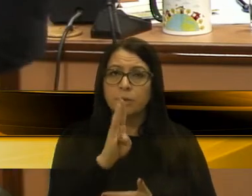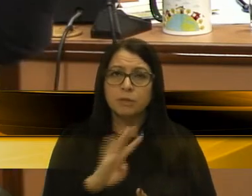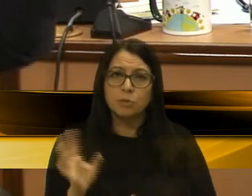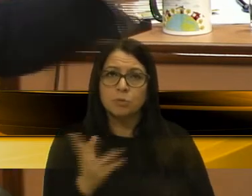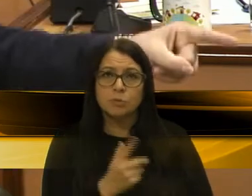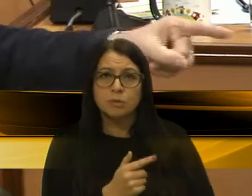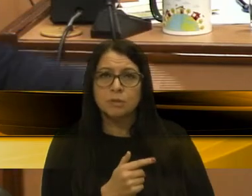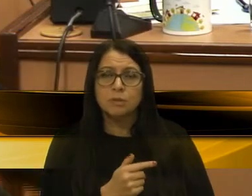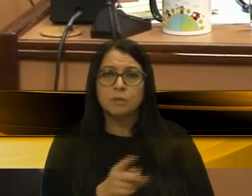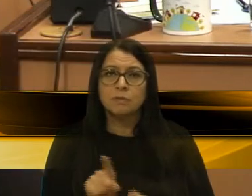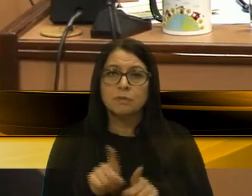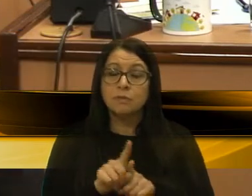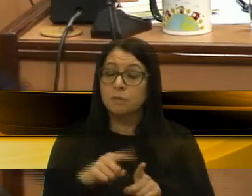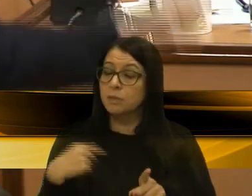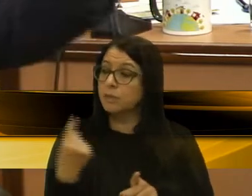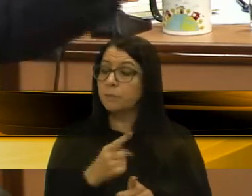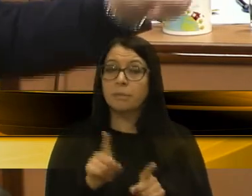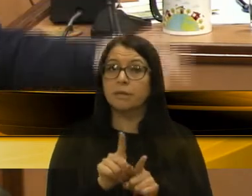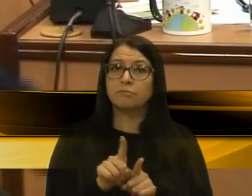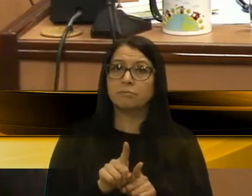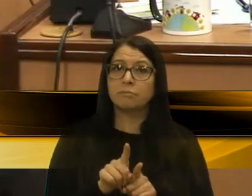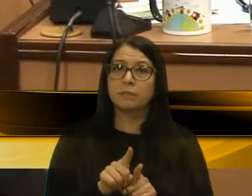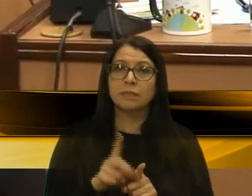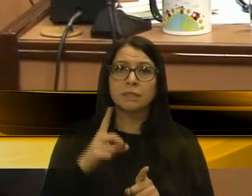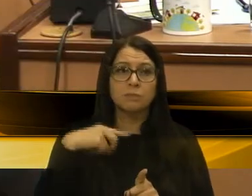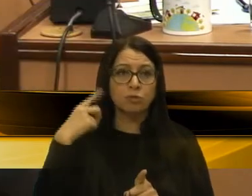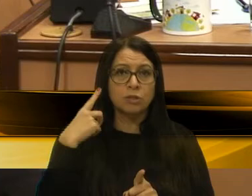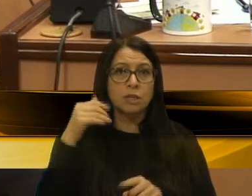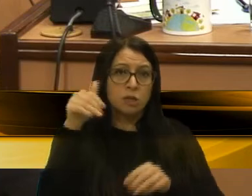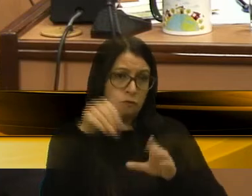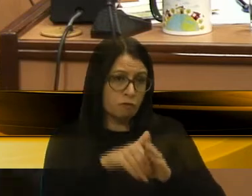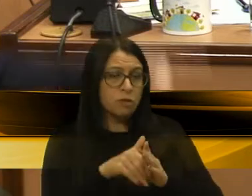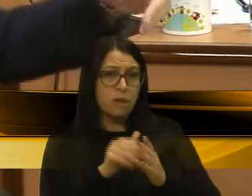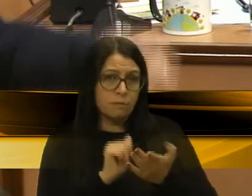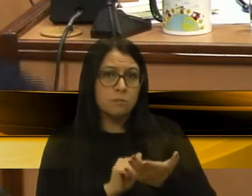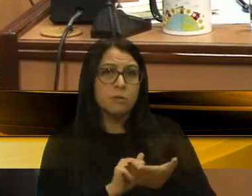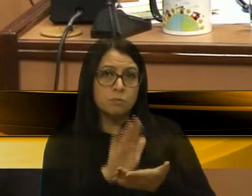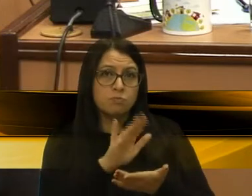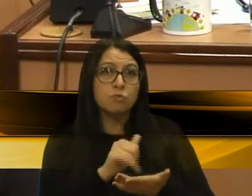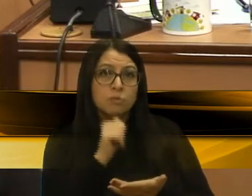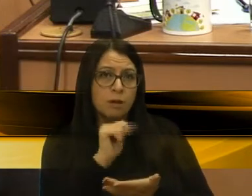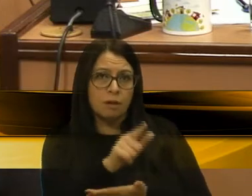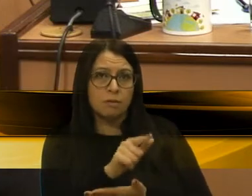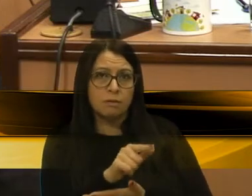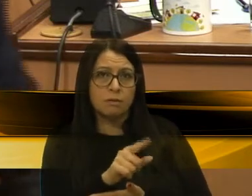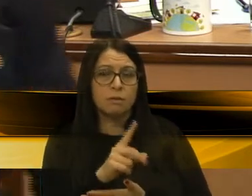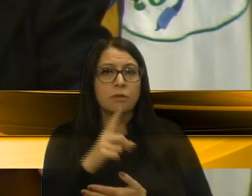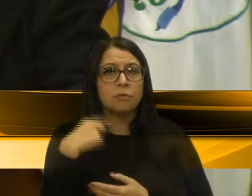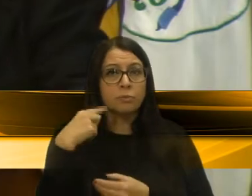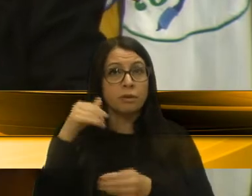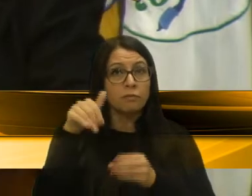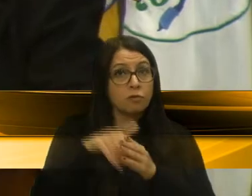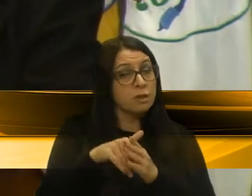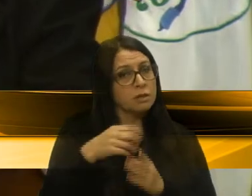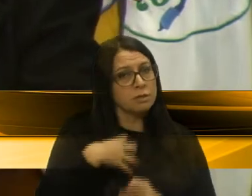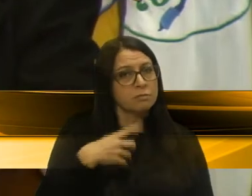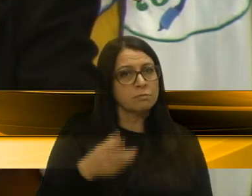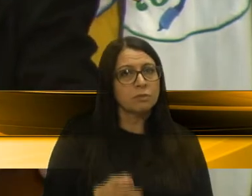e vamos expulsar, inclusive, né, deputados que votarem a favor desta medida. Muito obrigado.